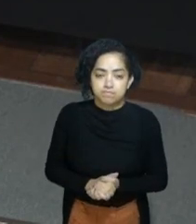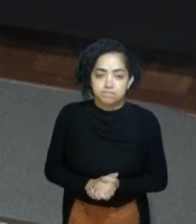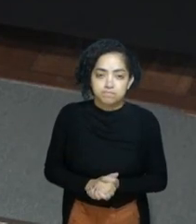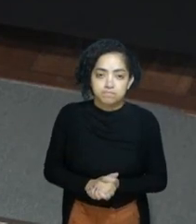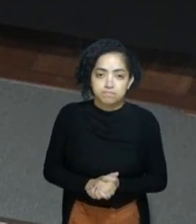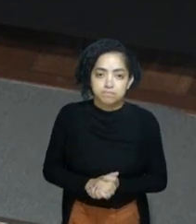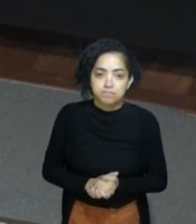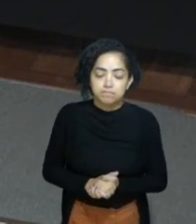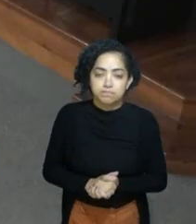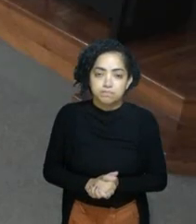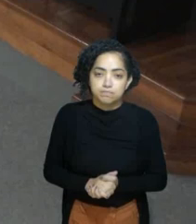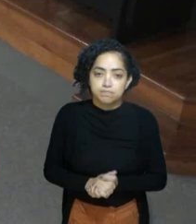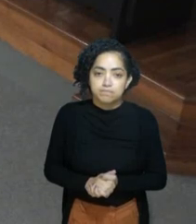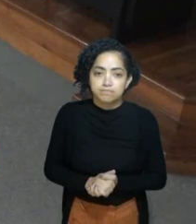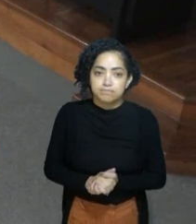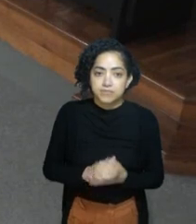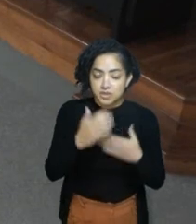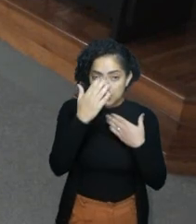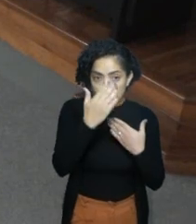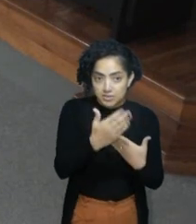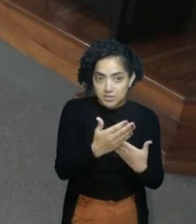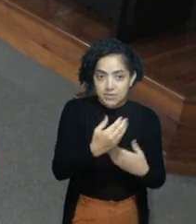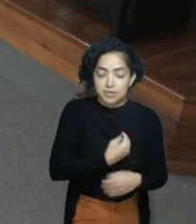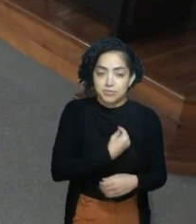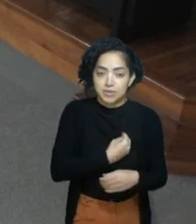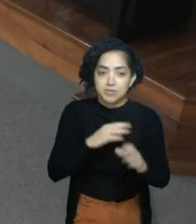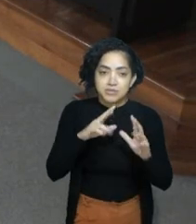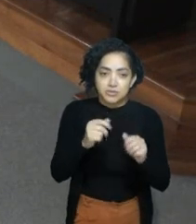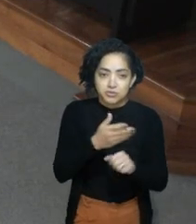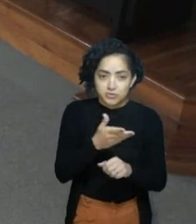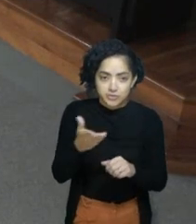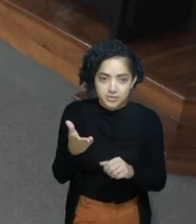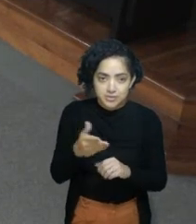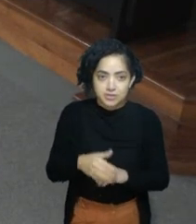infelizmente. Muito obrigada pela presença de todos.